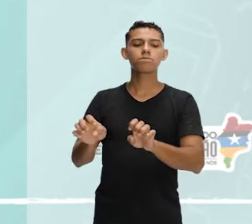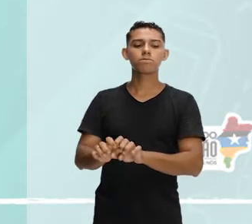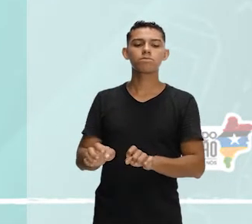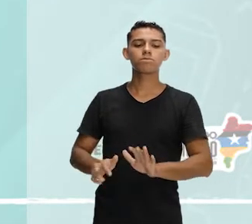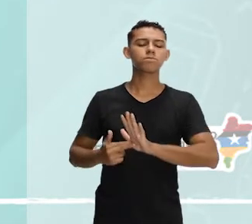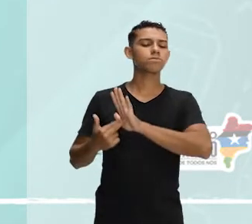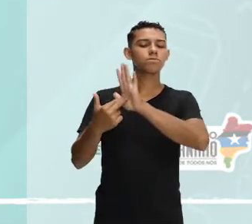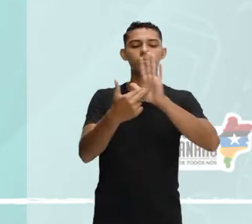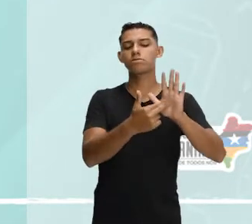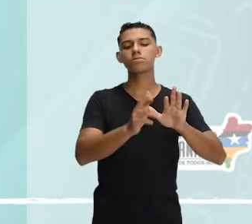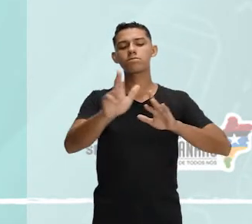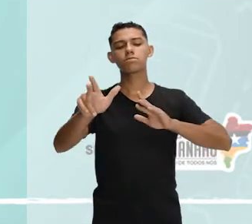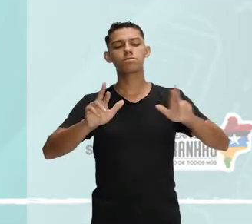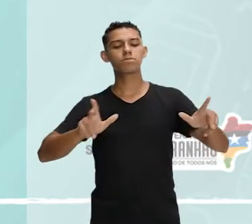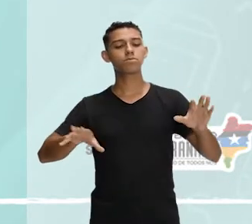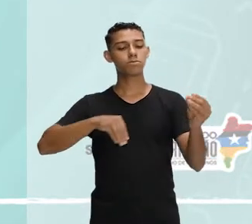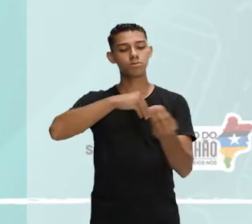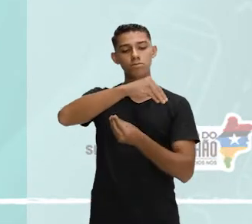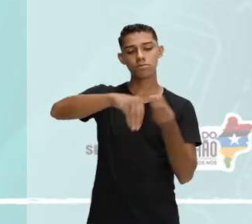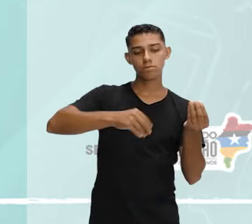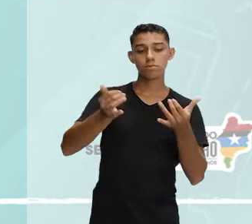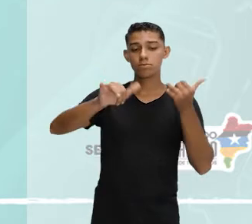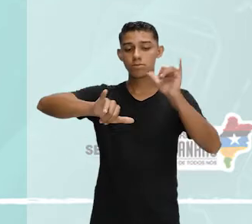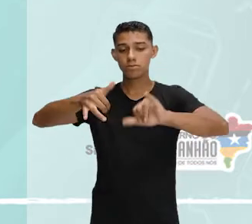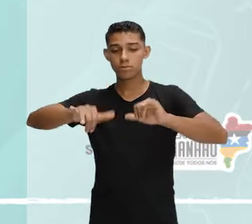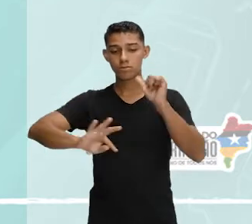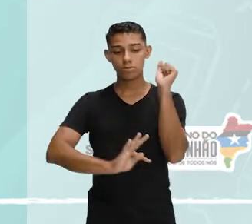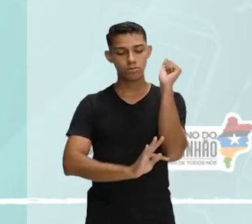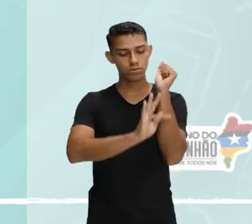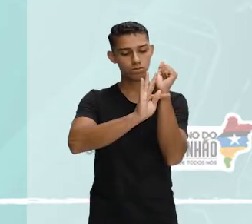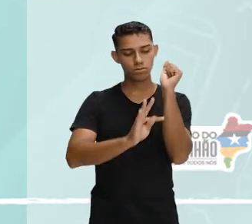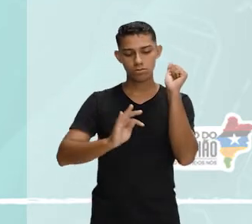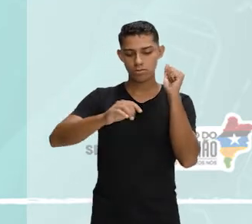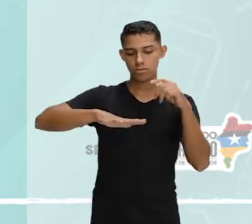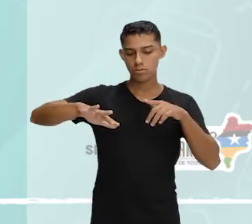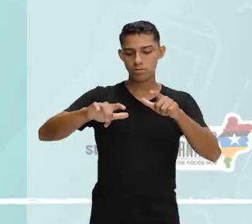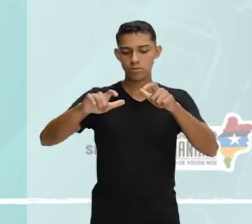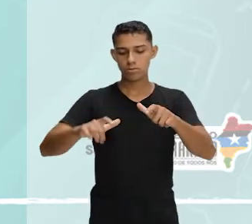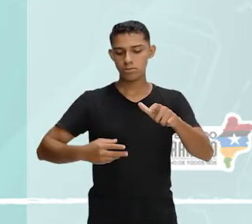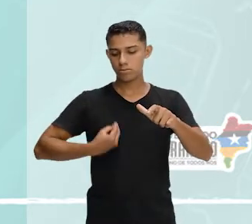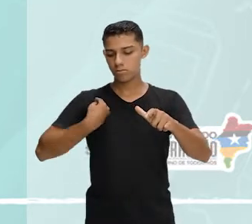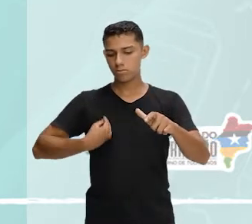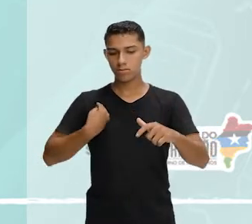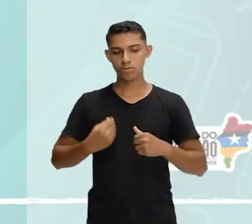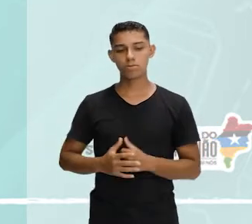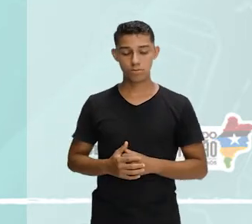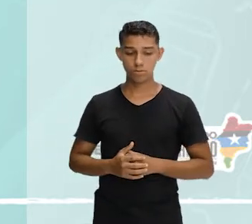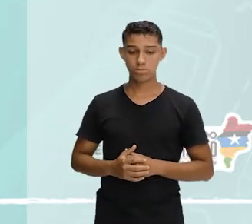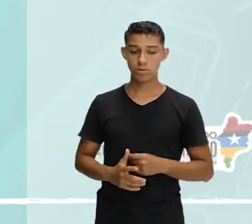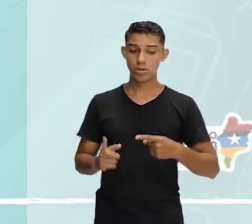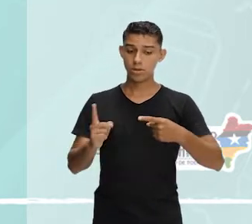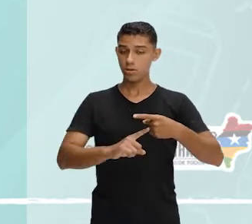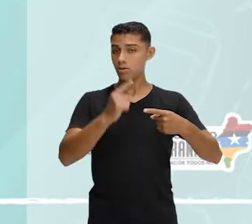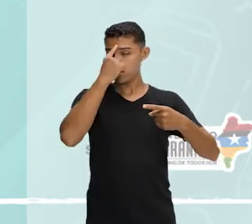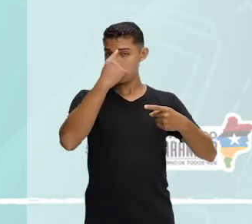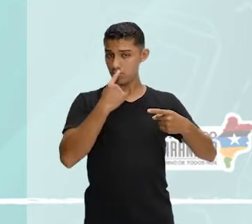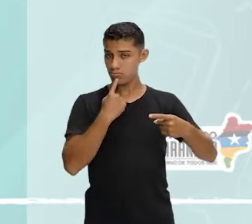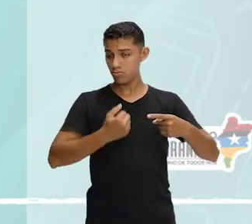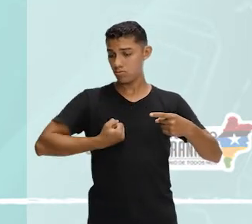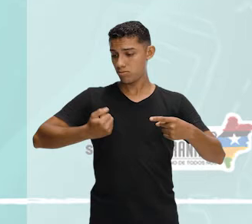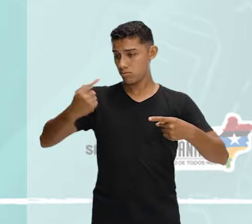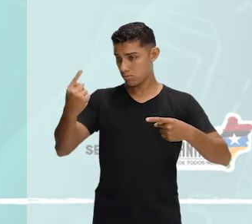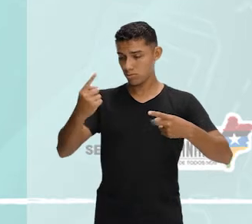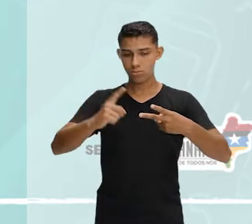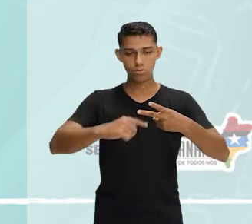esquematicamente estruturas de diferentes substâncias à temperatura ambiente. Sendo assim, as figuras 1, 2 e 3